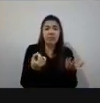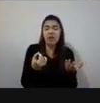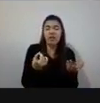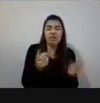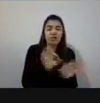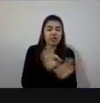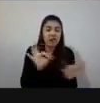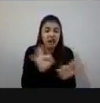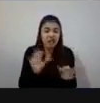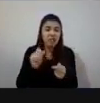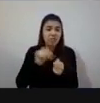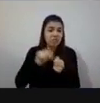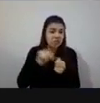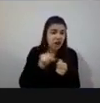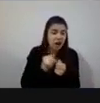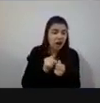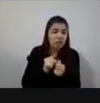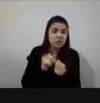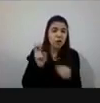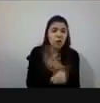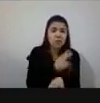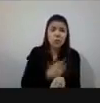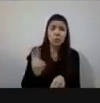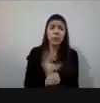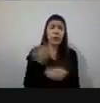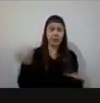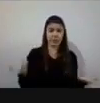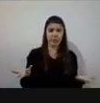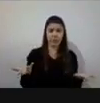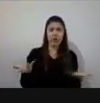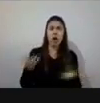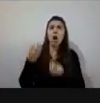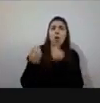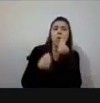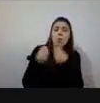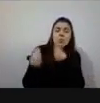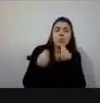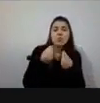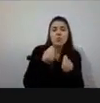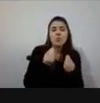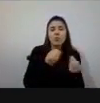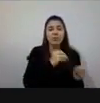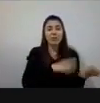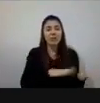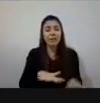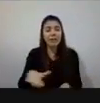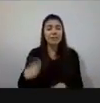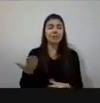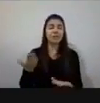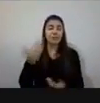para chegar, né? Aí vem a importância, talvez, da escola, que é uma coisa que tem me preocupado,